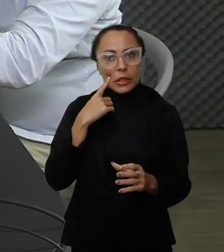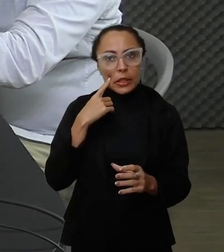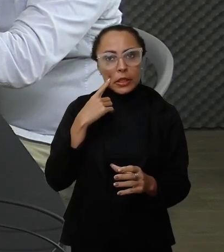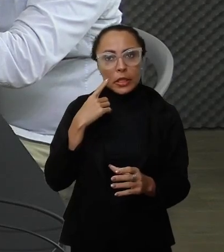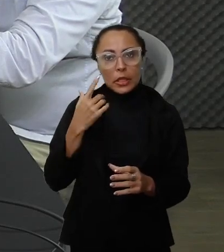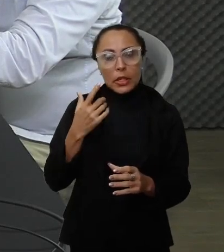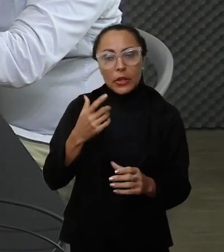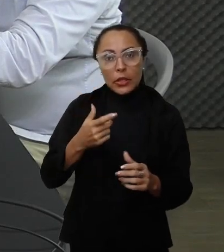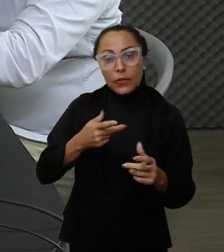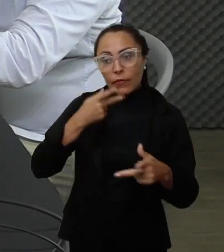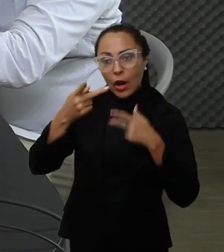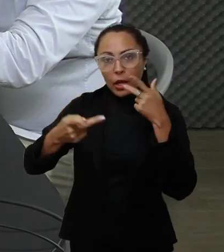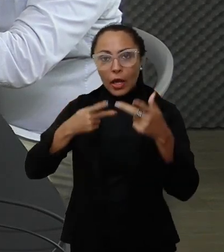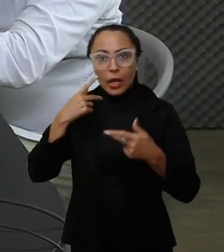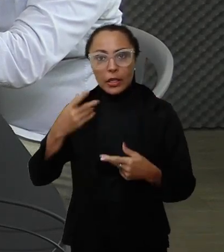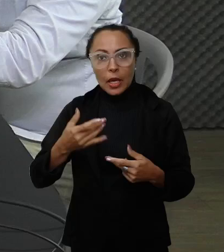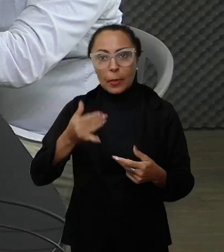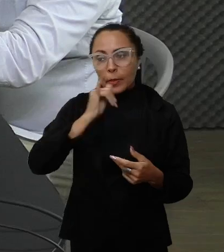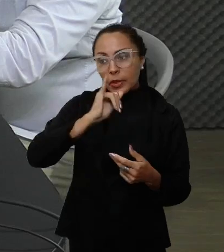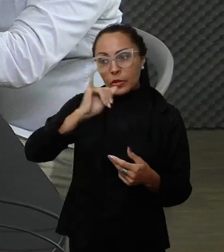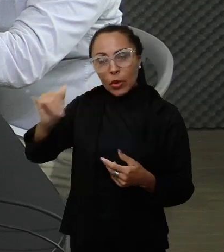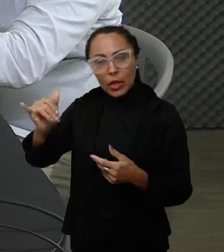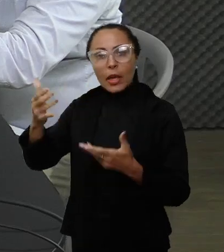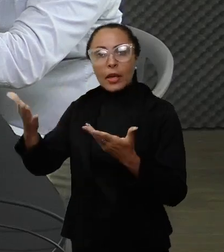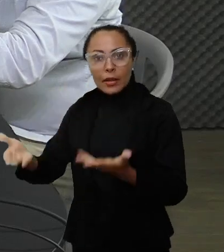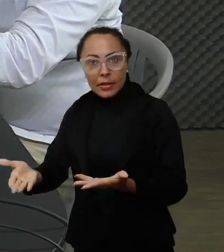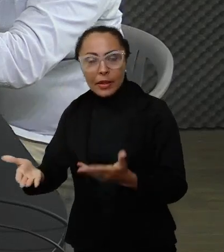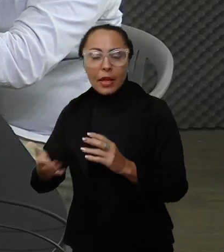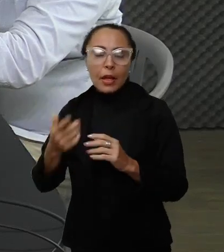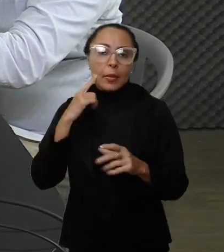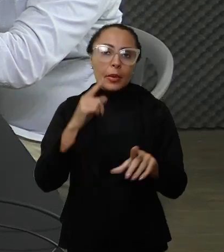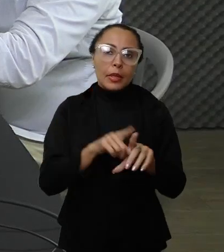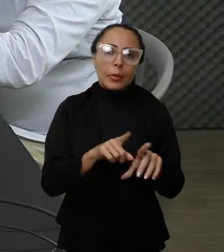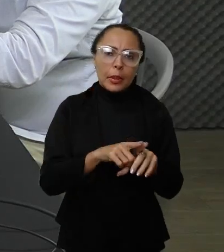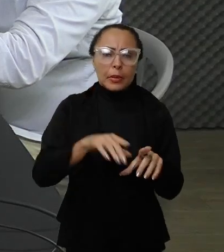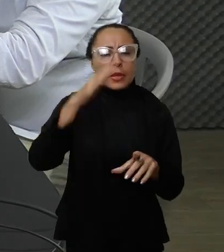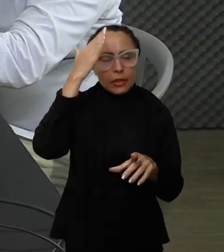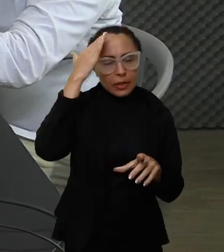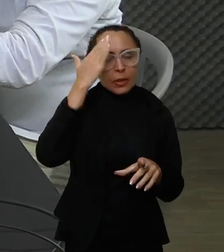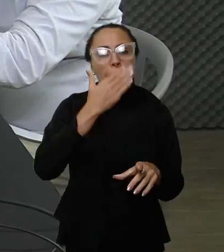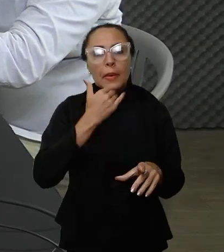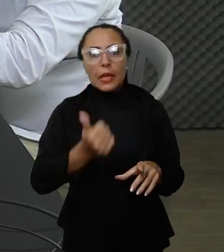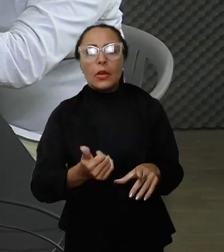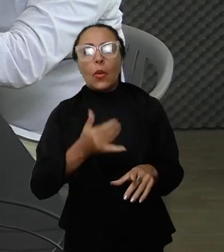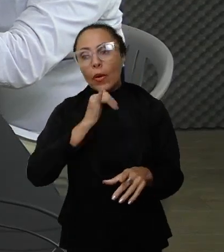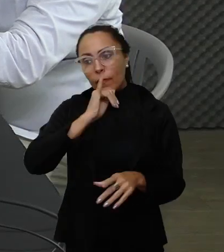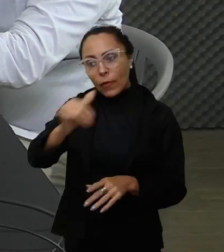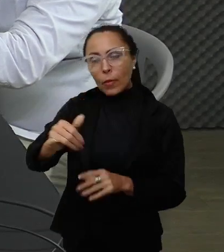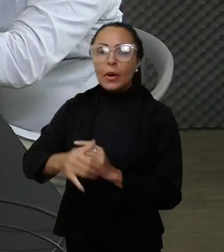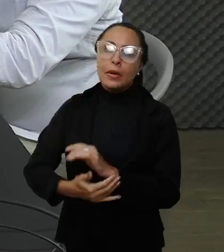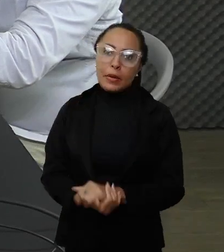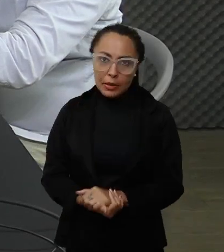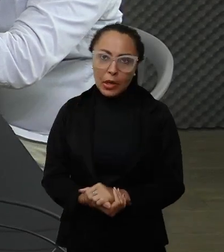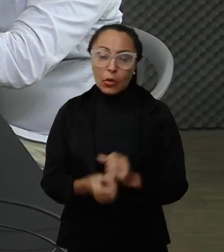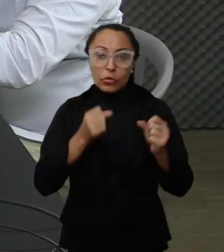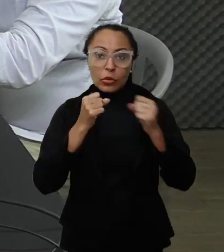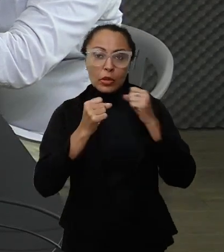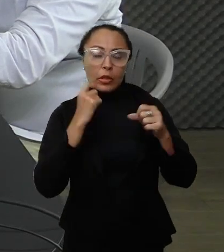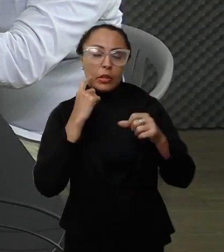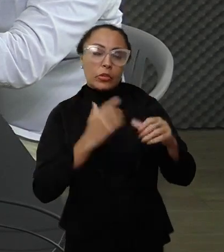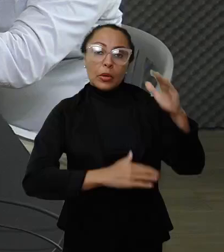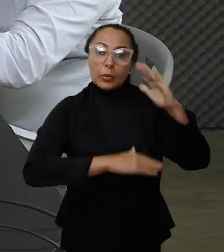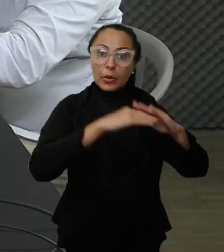E é a pessoa que vai dar o tratamento para que seja compreendida melhor aquela informação. O jornalista profissional,